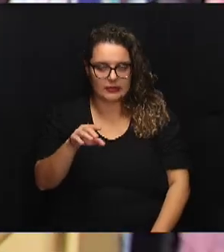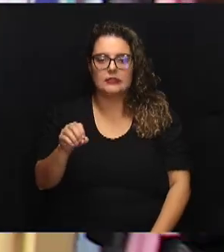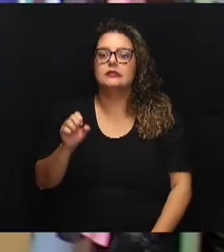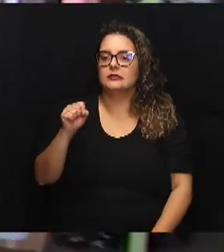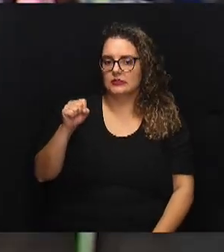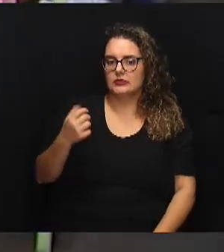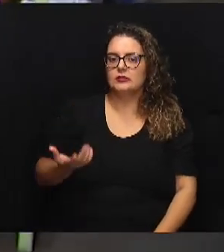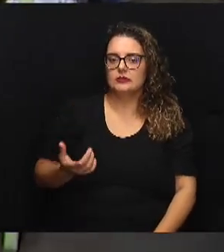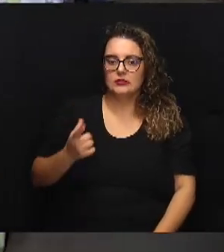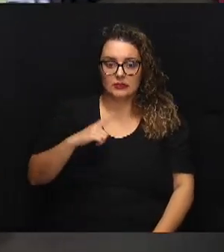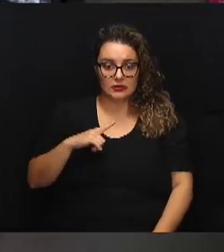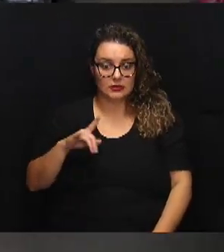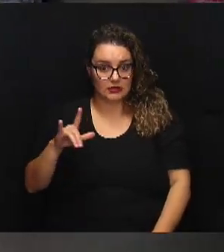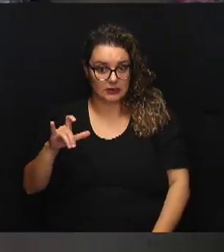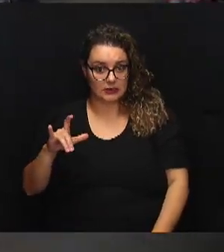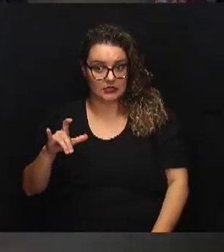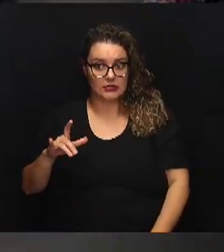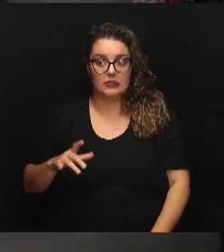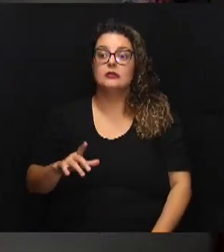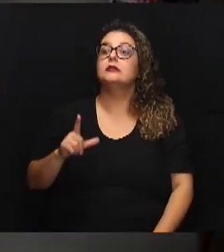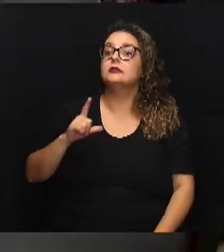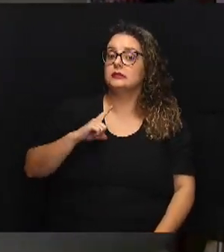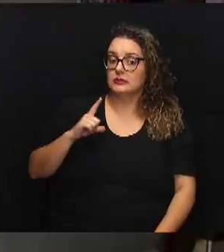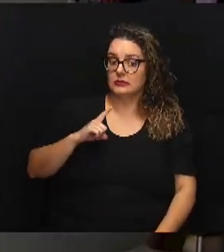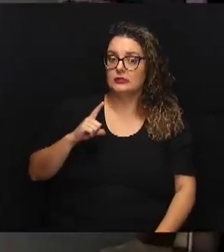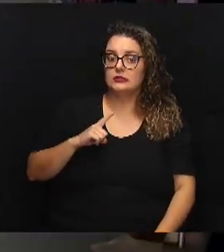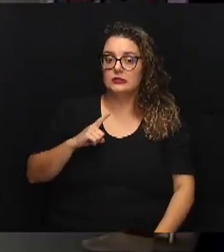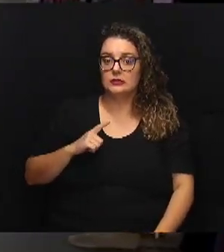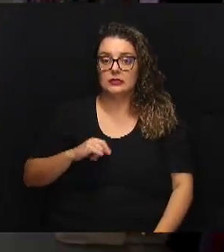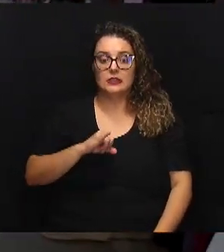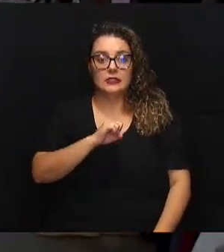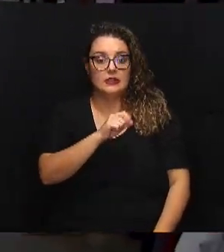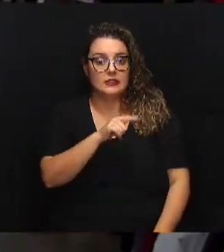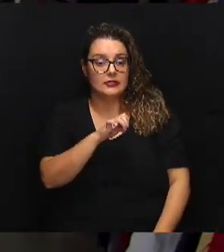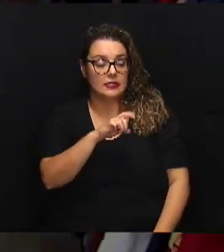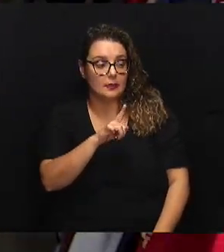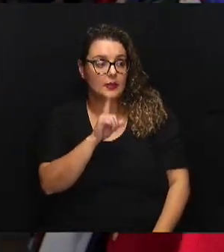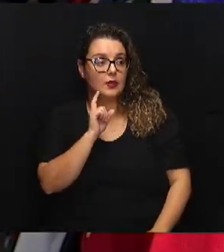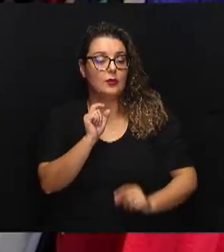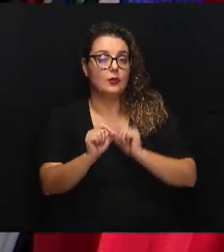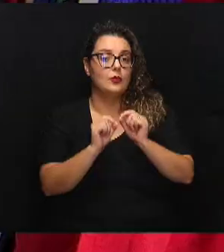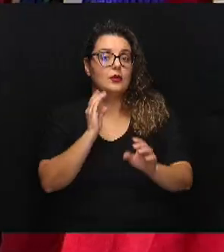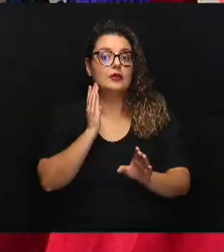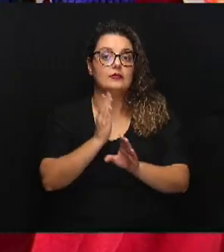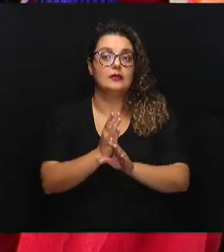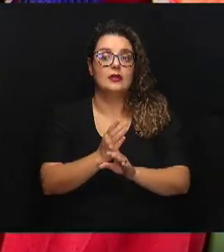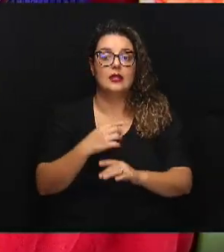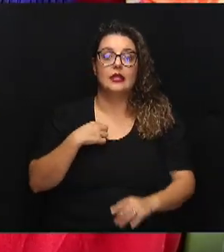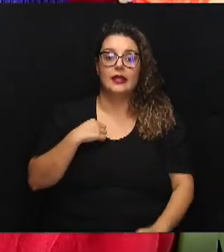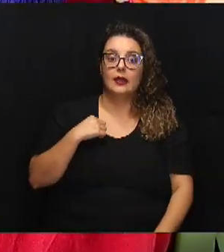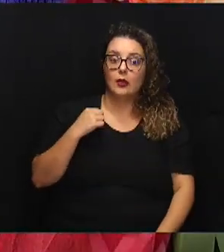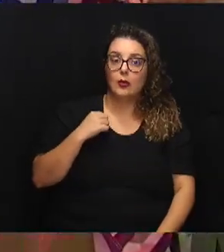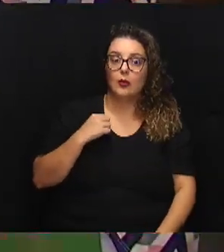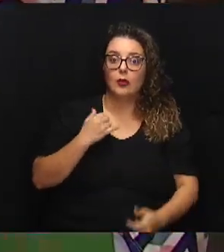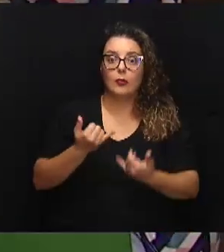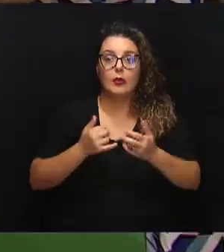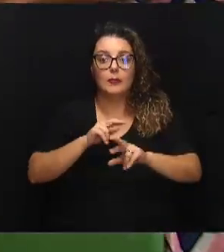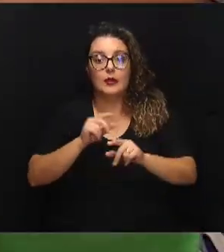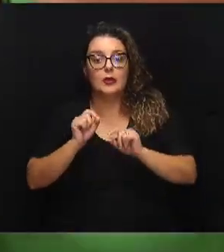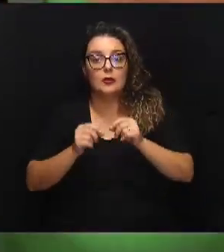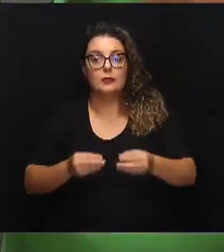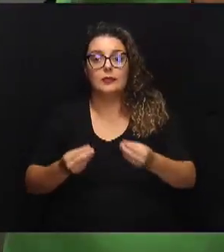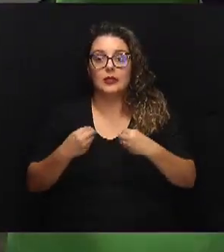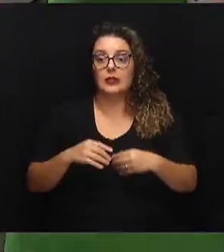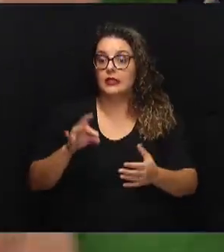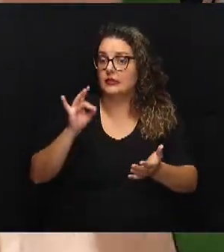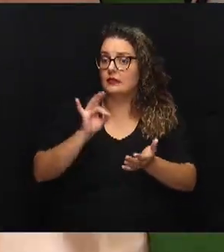vocês têm Instagram? Temos. Isabel, o que a pessoa vai achar aqui então? É roupa, brinquedo? O que ela pode trazer? Na